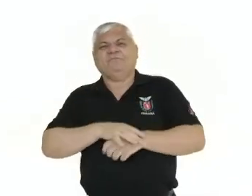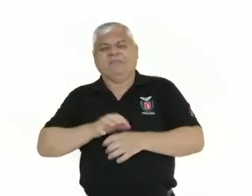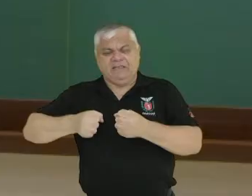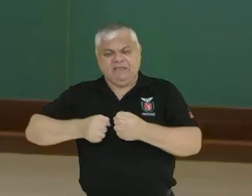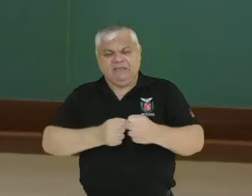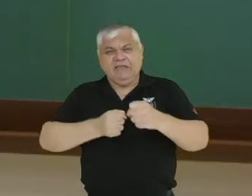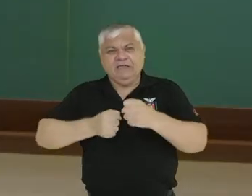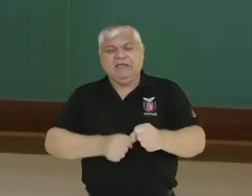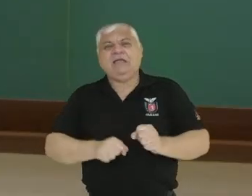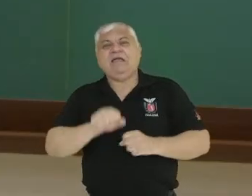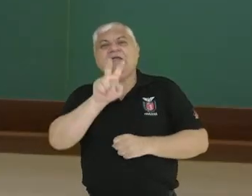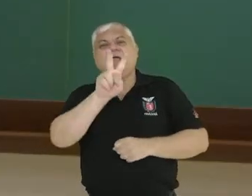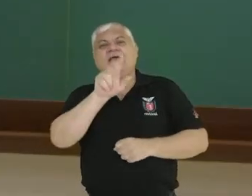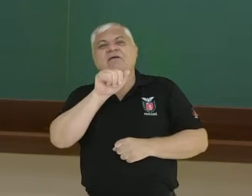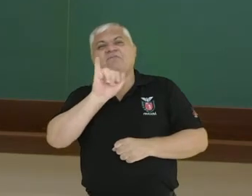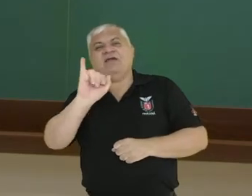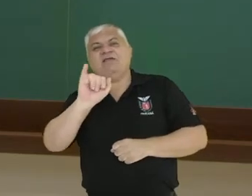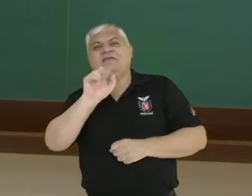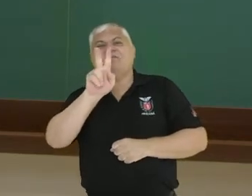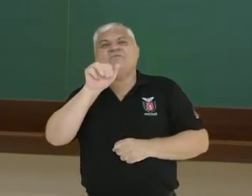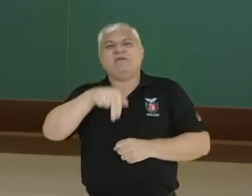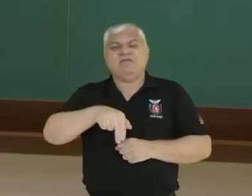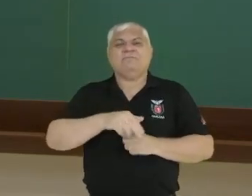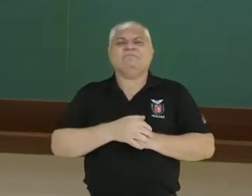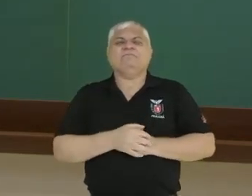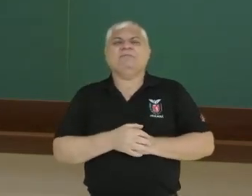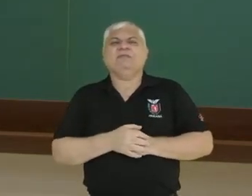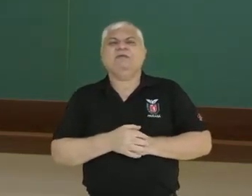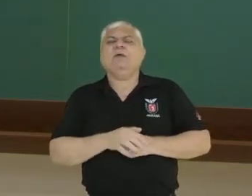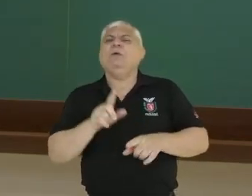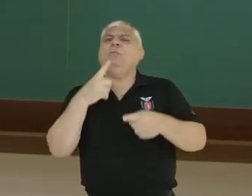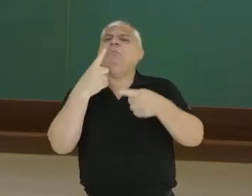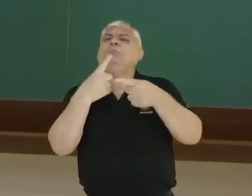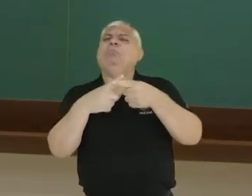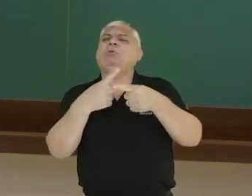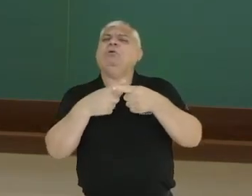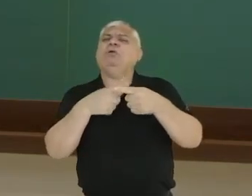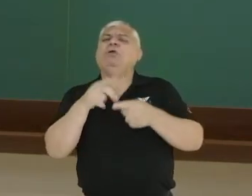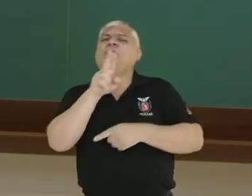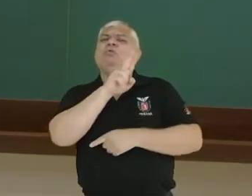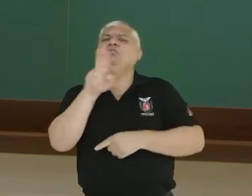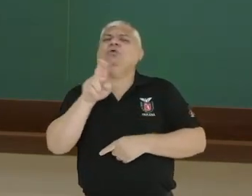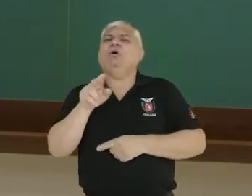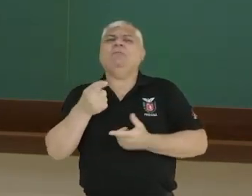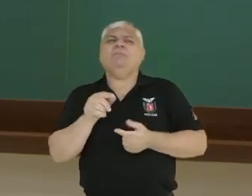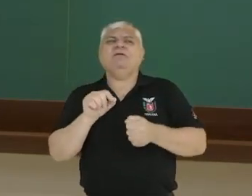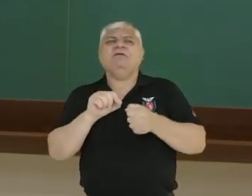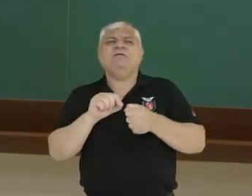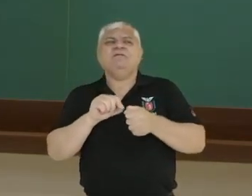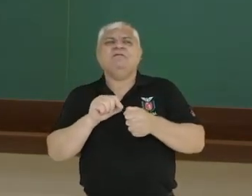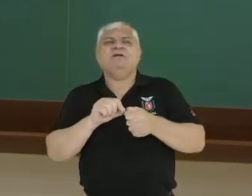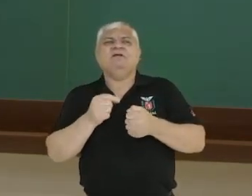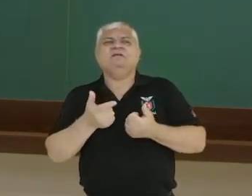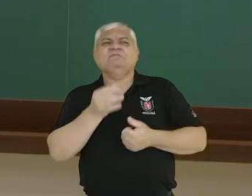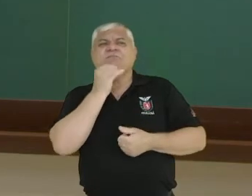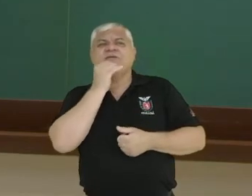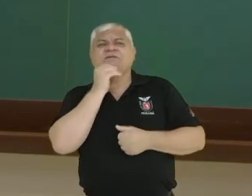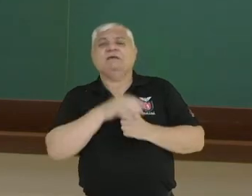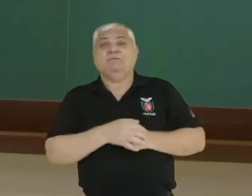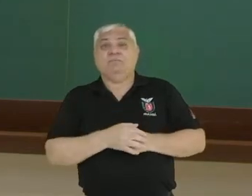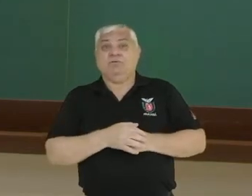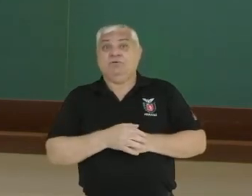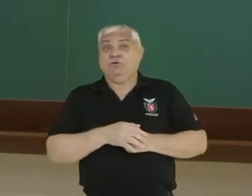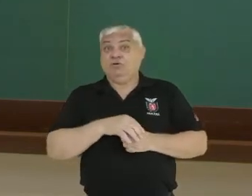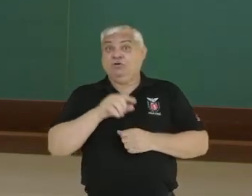agora a perguntinha é a seguinte, quero perguntar para você, por que o nome do velho foi escrito, então, com letra inicial